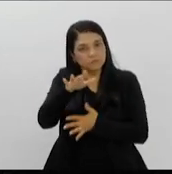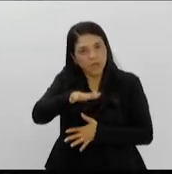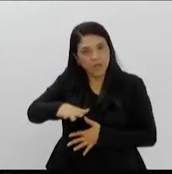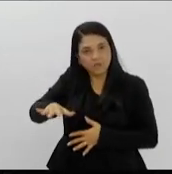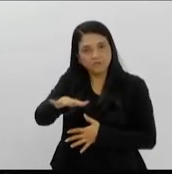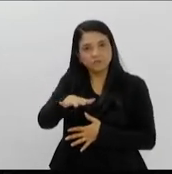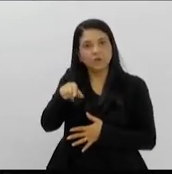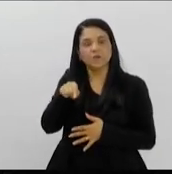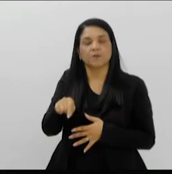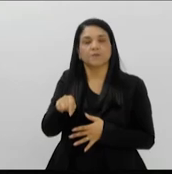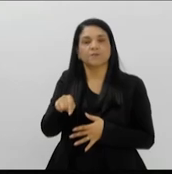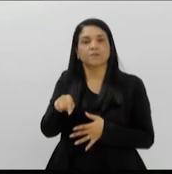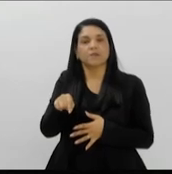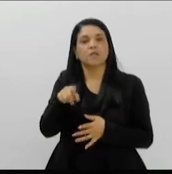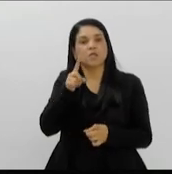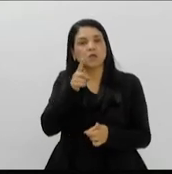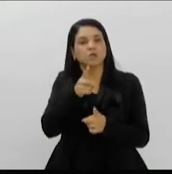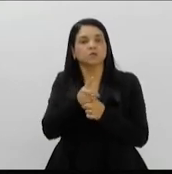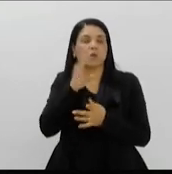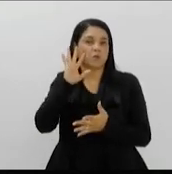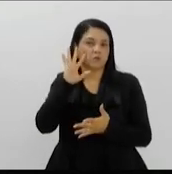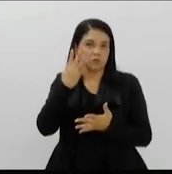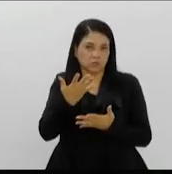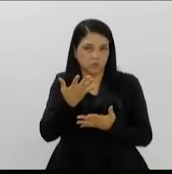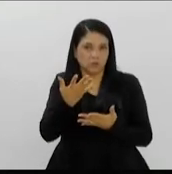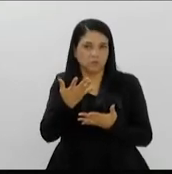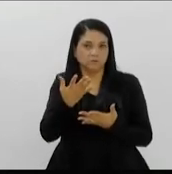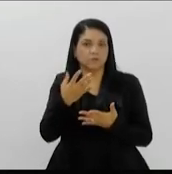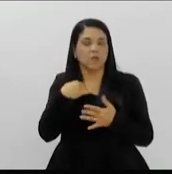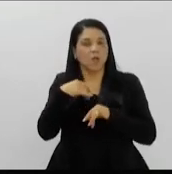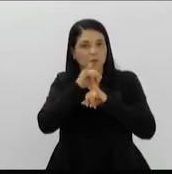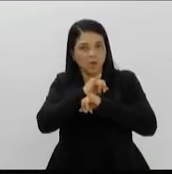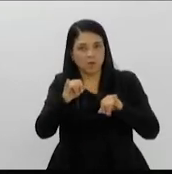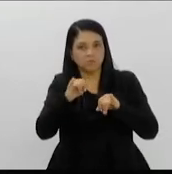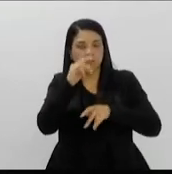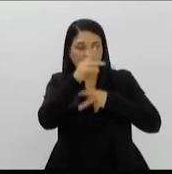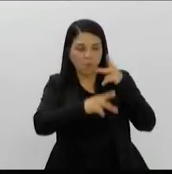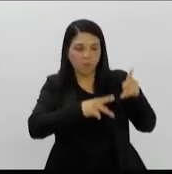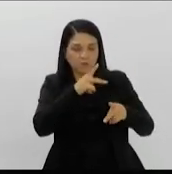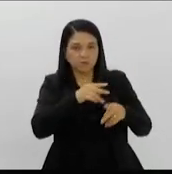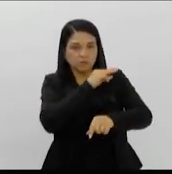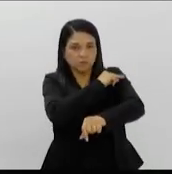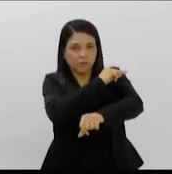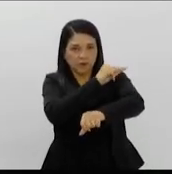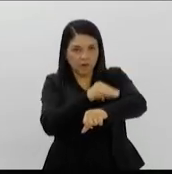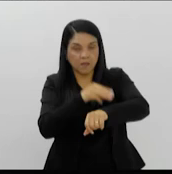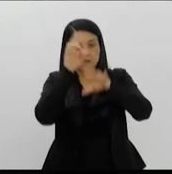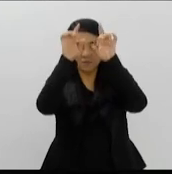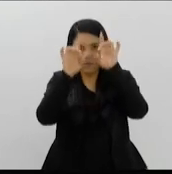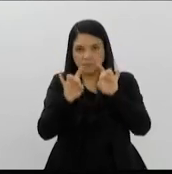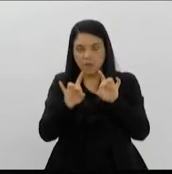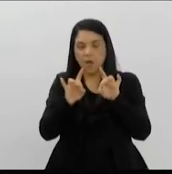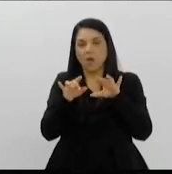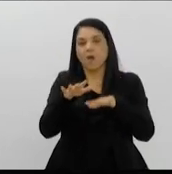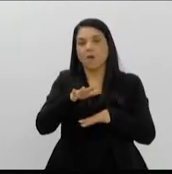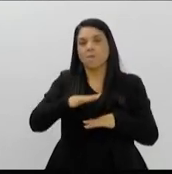e, a partir daí, encontrar uma solução. Enfim, esse é o recado que eu quero deixar a toda a população de Macaé, em especial a população de